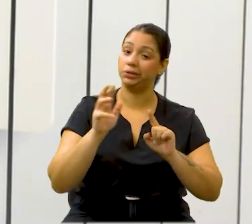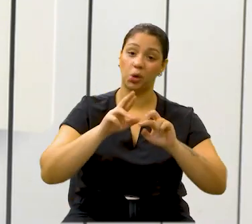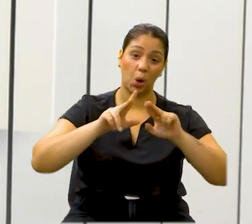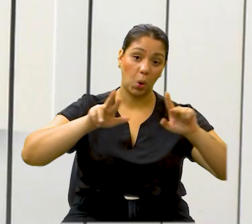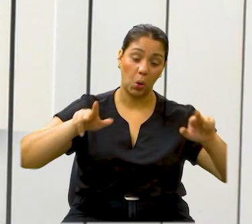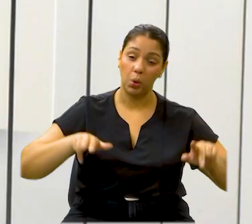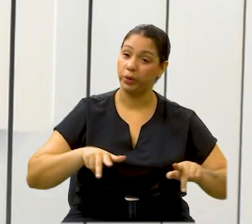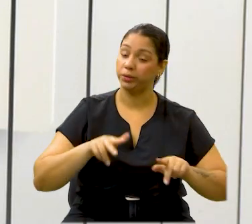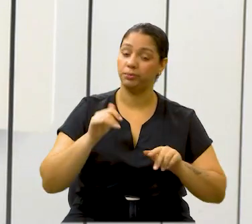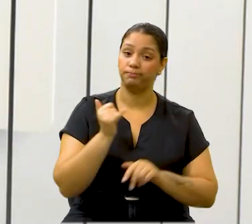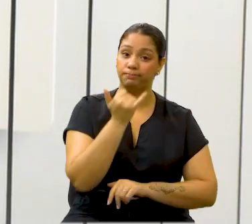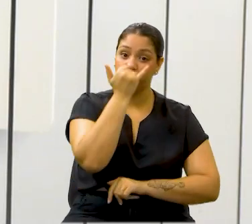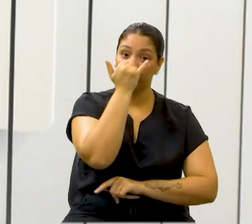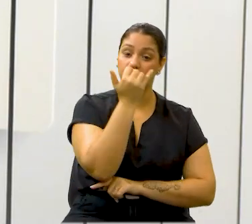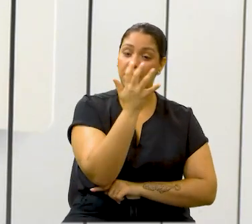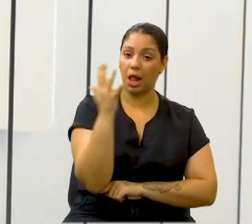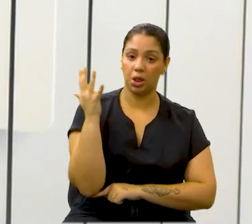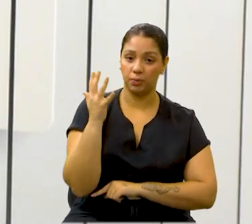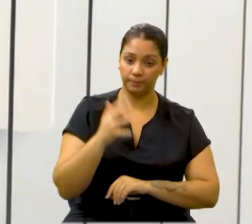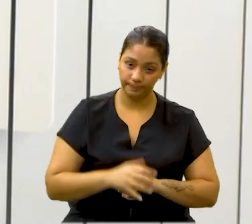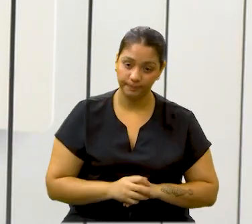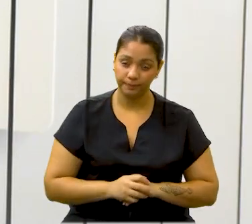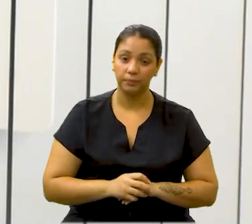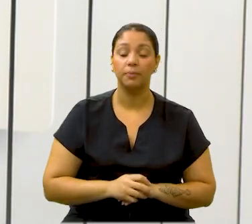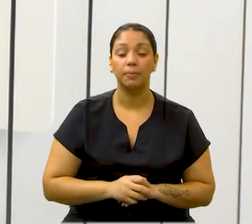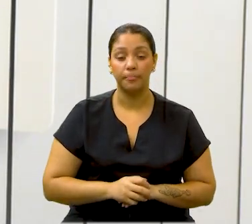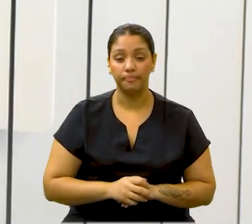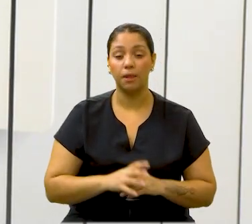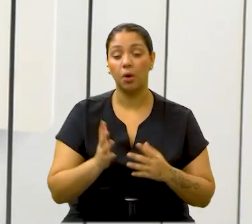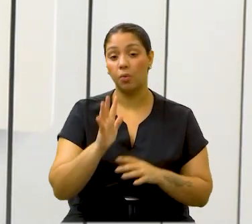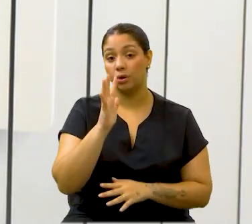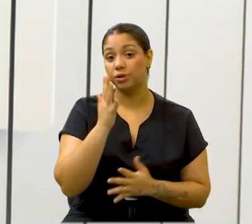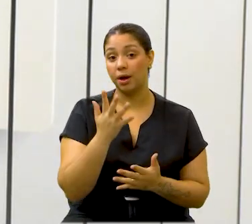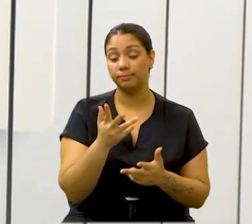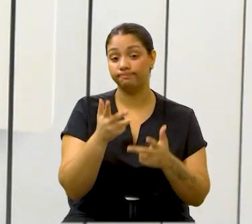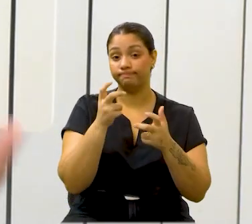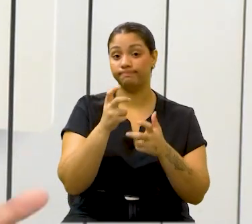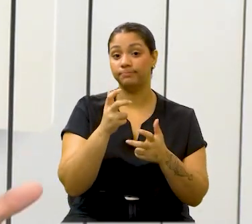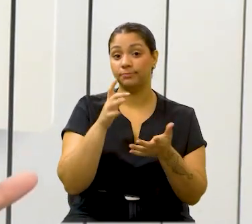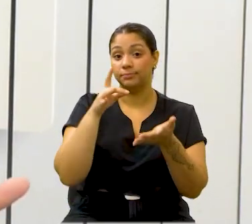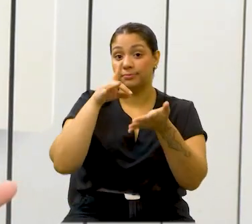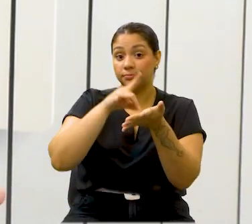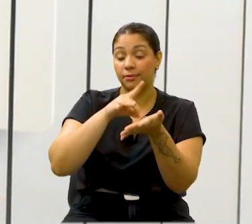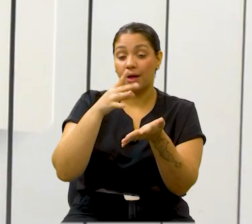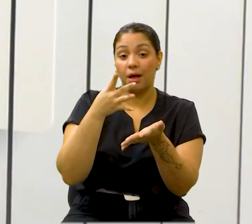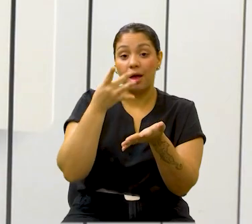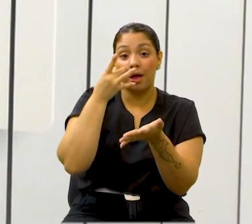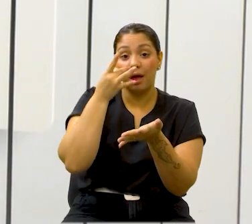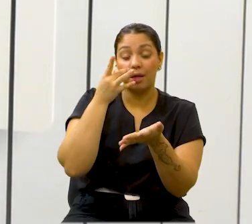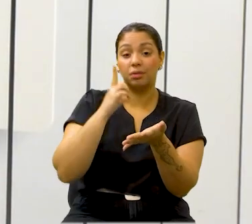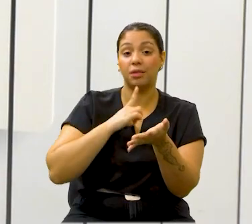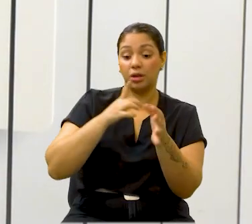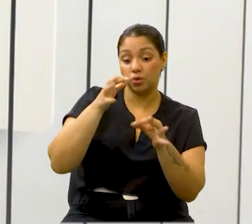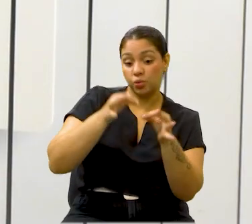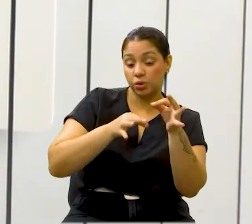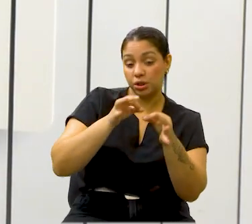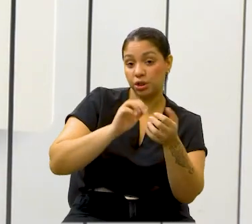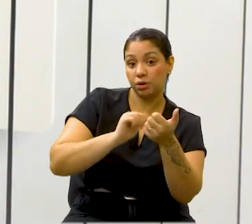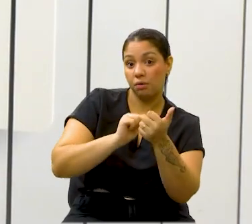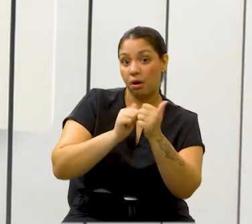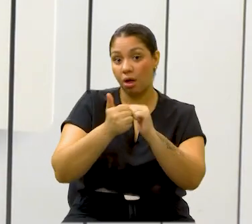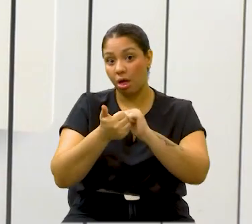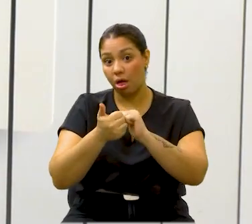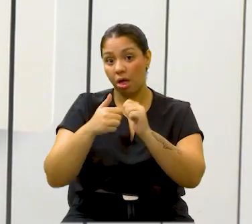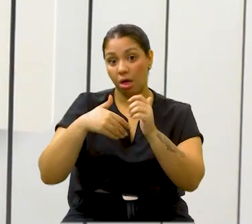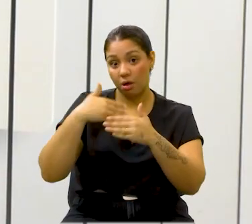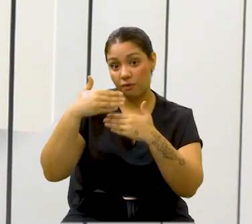vários desastres ambientais, né? E com essa realidade, o ordenamento jurídico, ele vai se adequando,